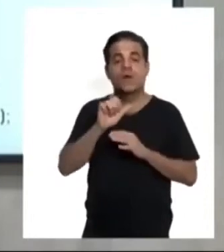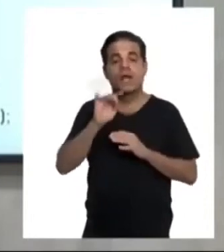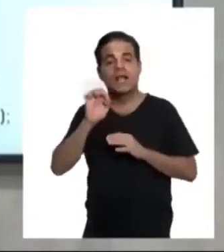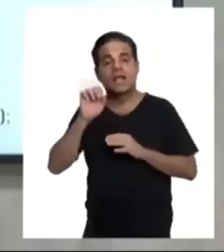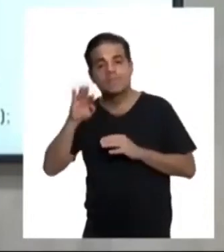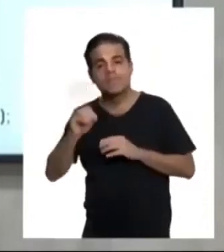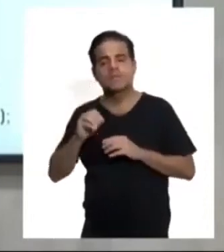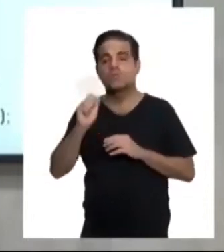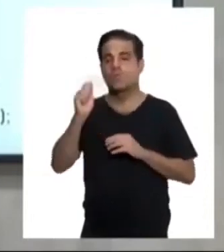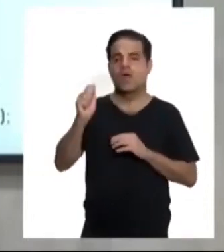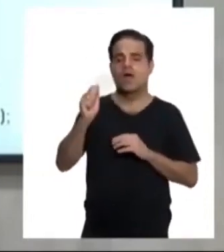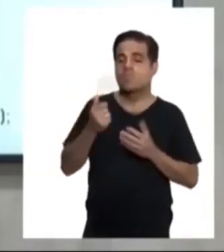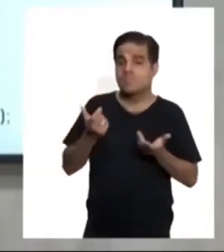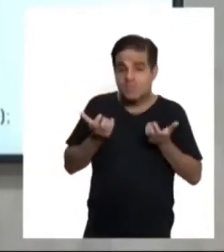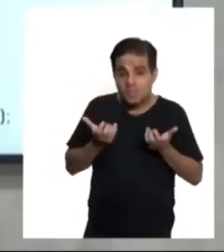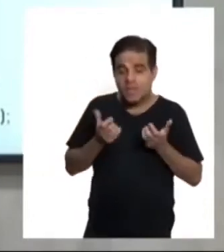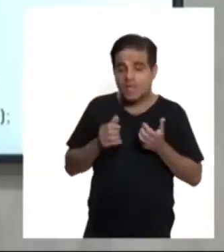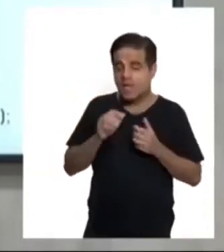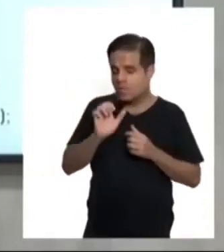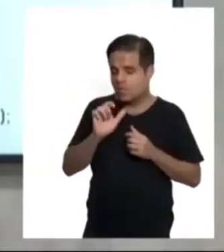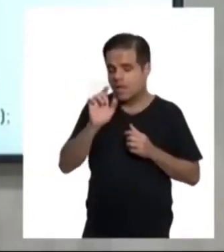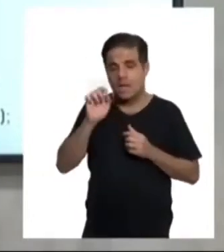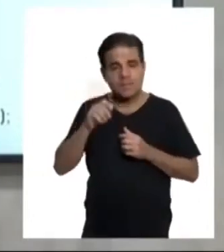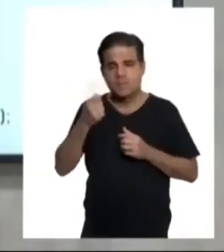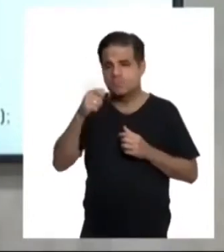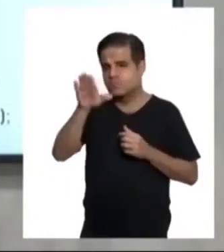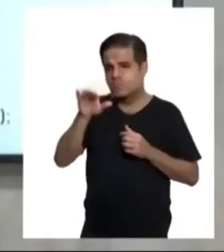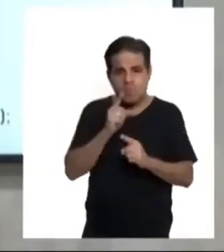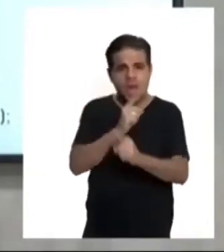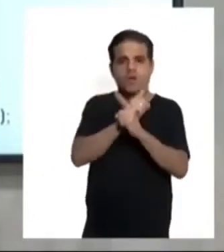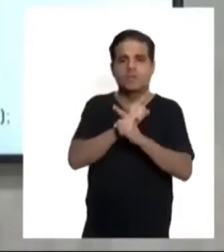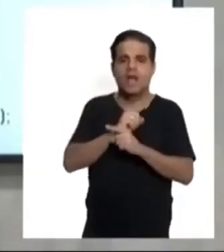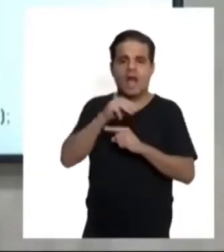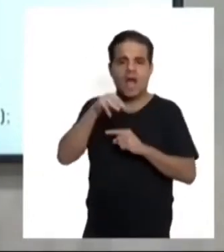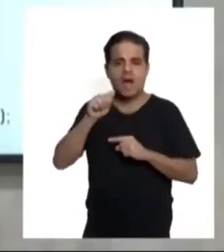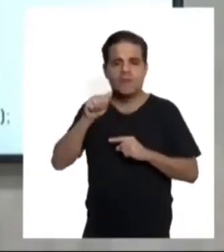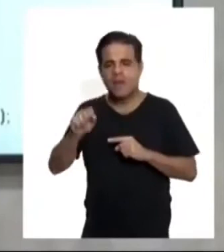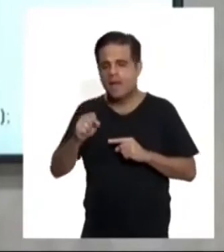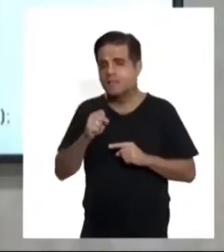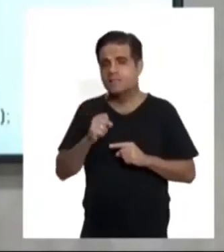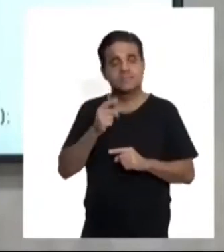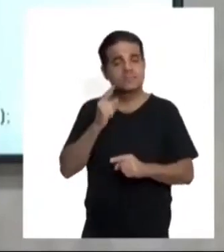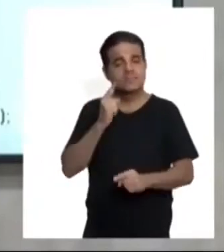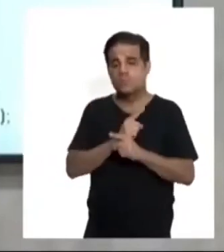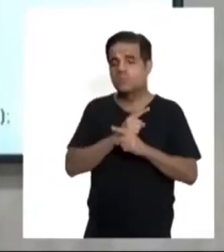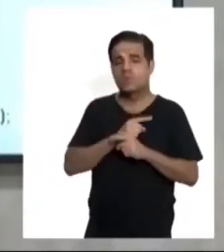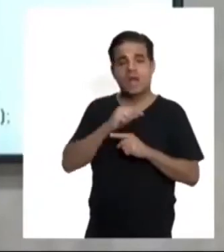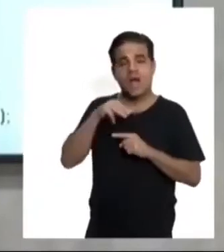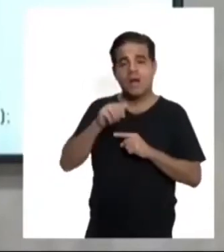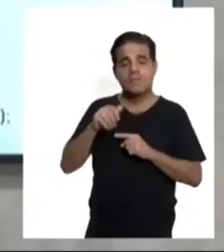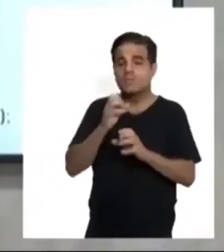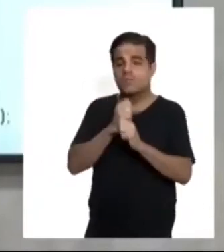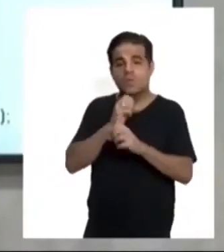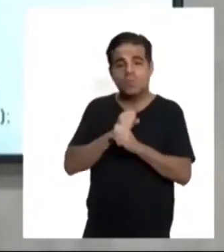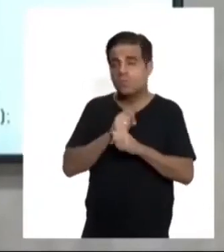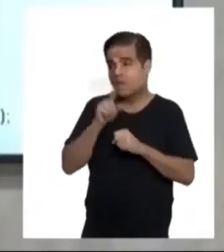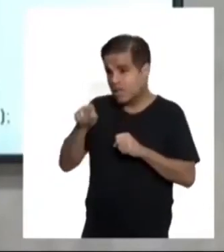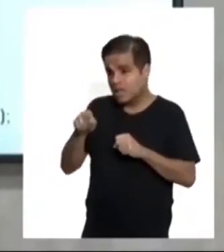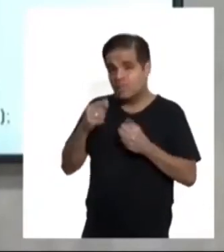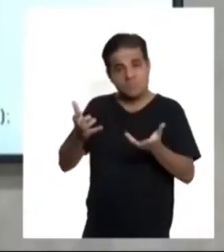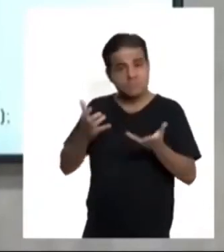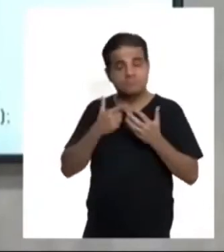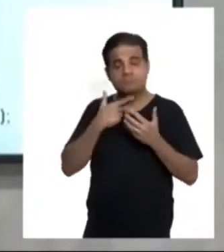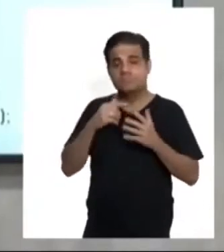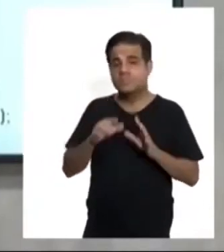Mas como eu quero o elemento, eu não preciso achar a massa, eu vou achar o número atômico. Eu calculei a massa aqui porque eu quis.